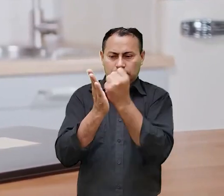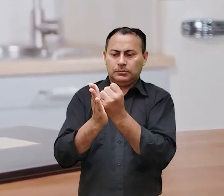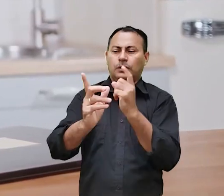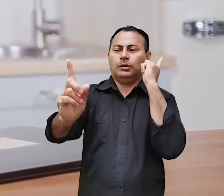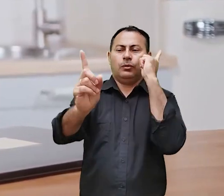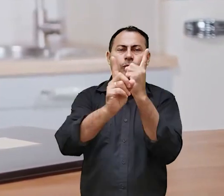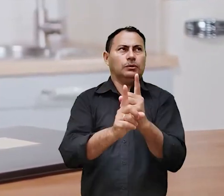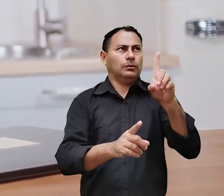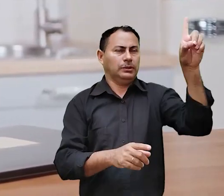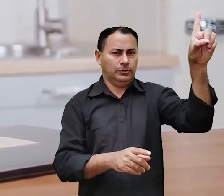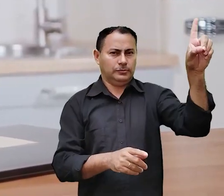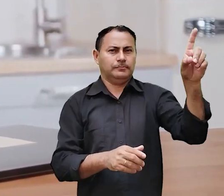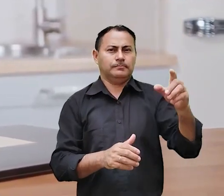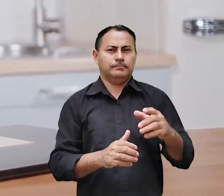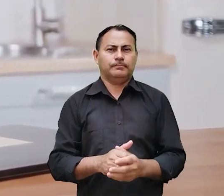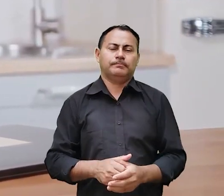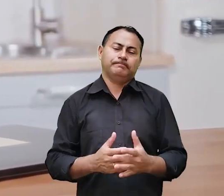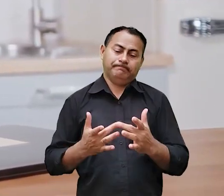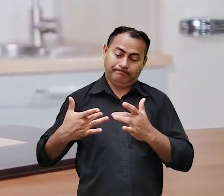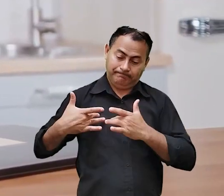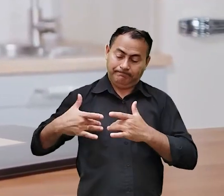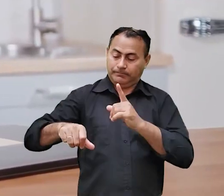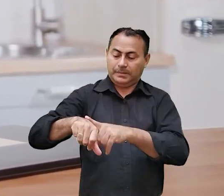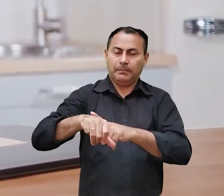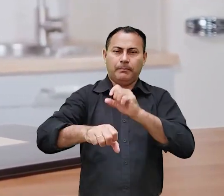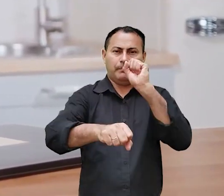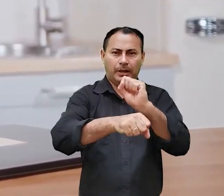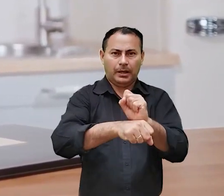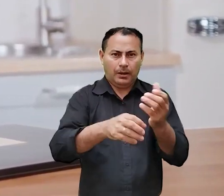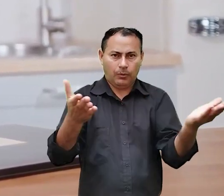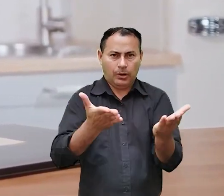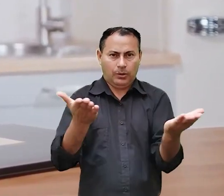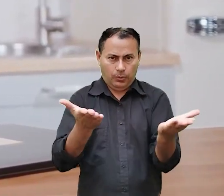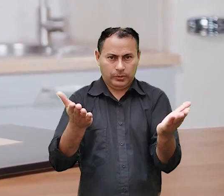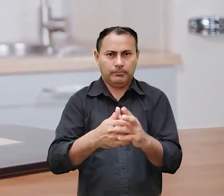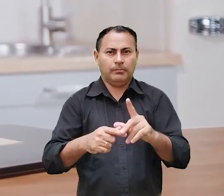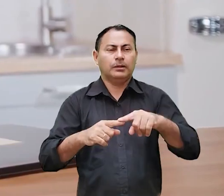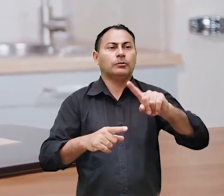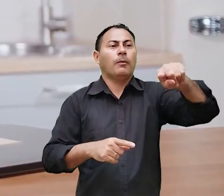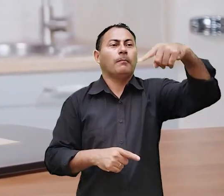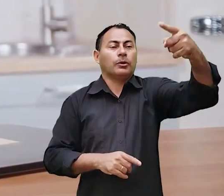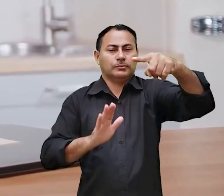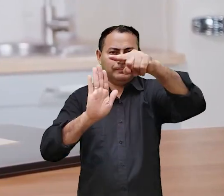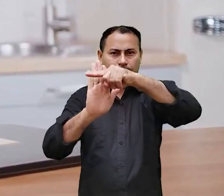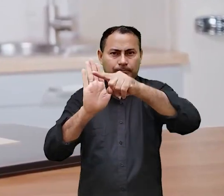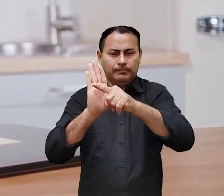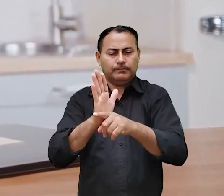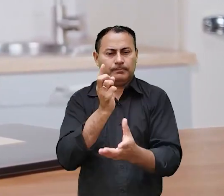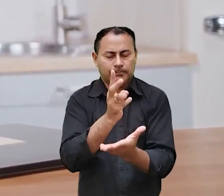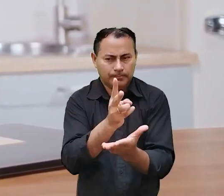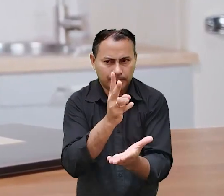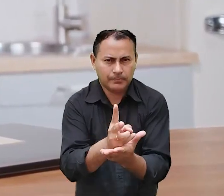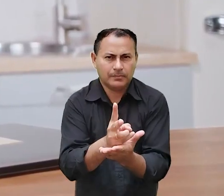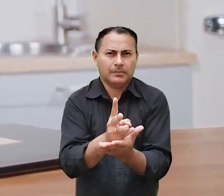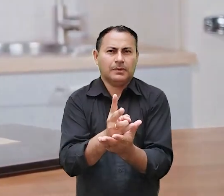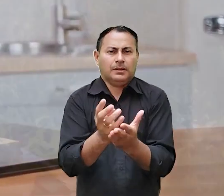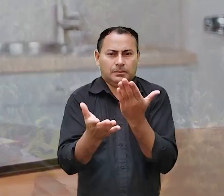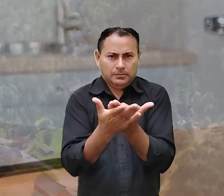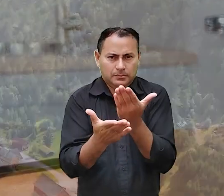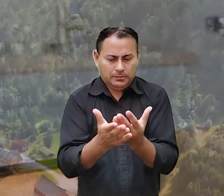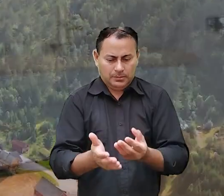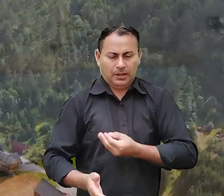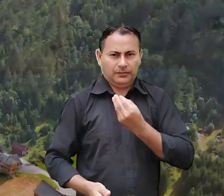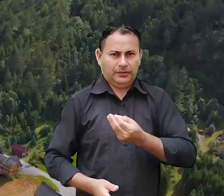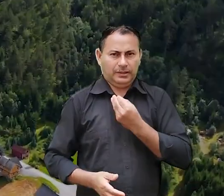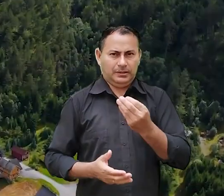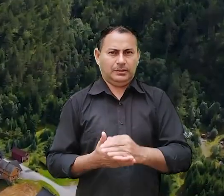um encontro com Deus que pena nós temos que parar por aqui hoje mas no próximo programa vamos com continuar vamos continuar